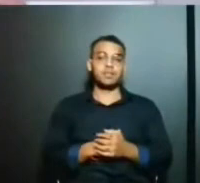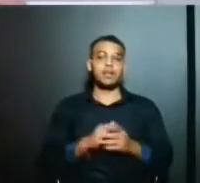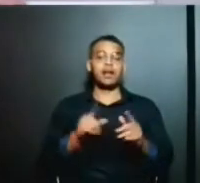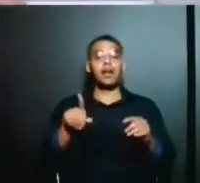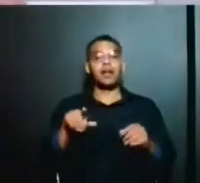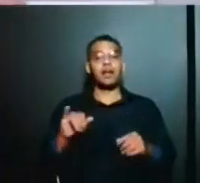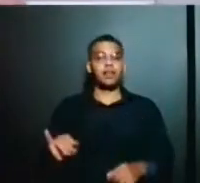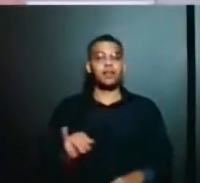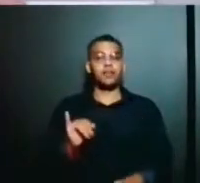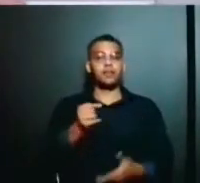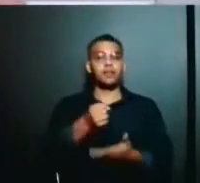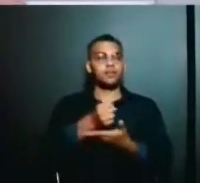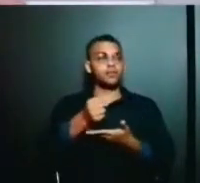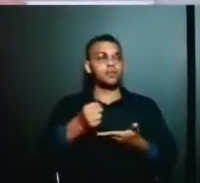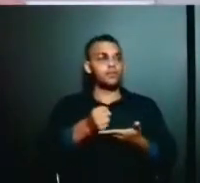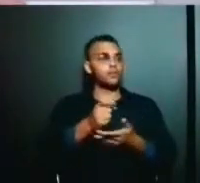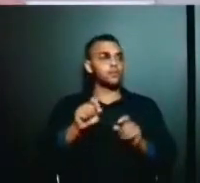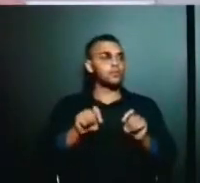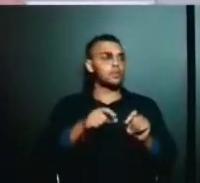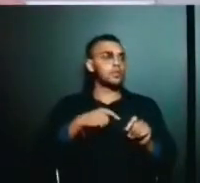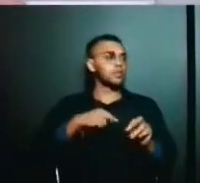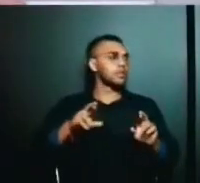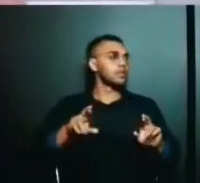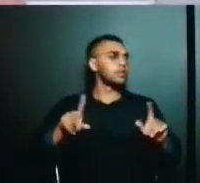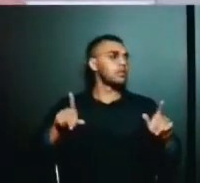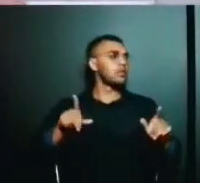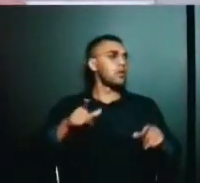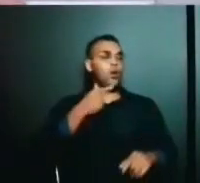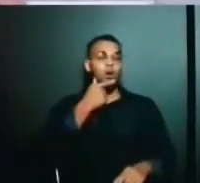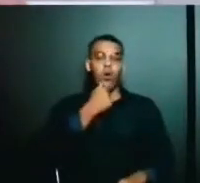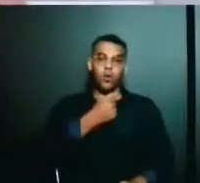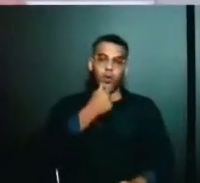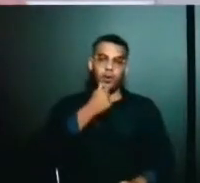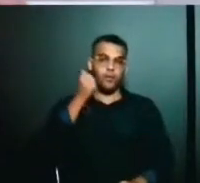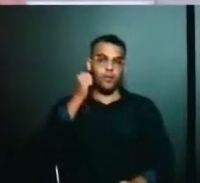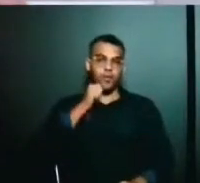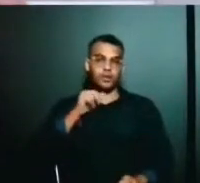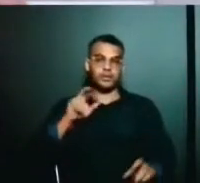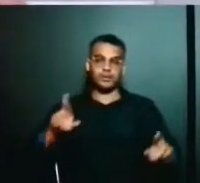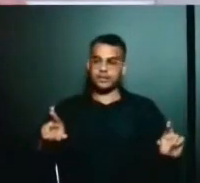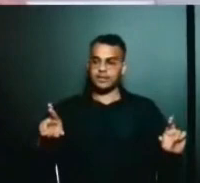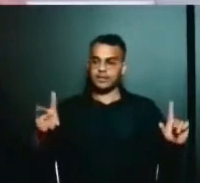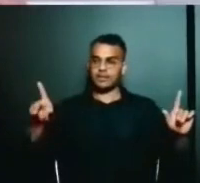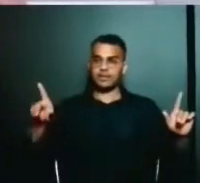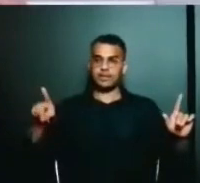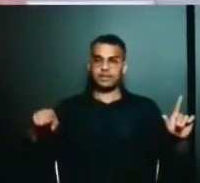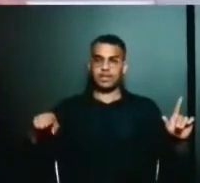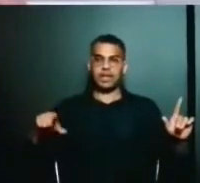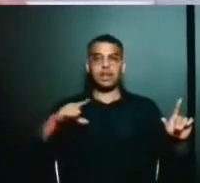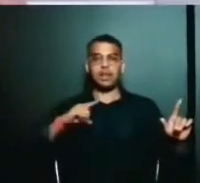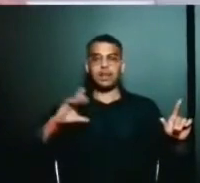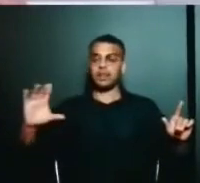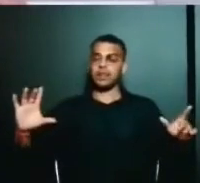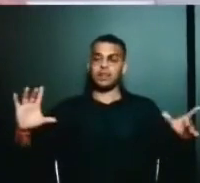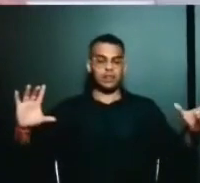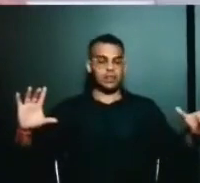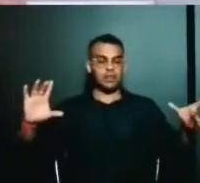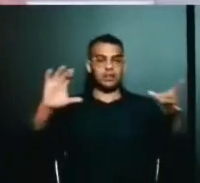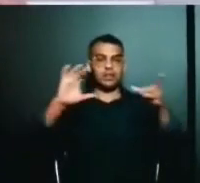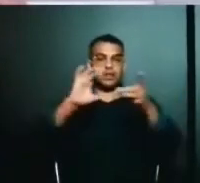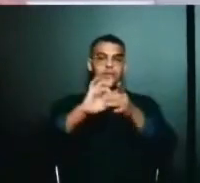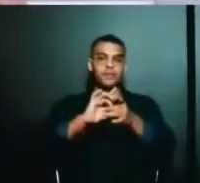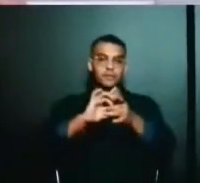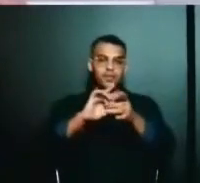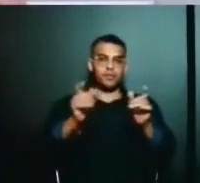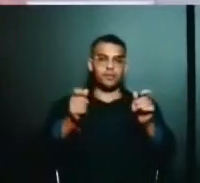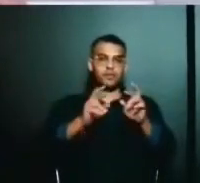que, obviamente, existe diferença entre homens e mulheres, e elas se complementam para a solução de algo. Então, eu vou dar um